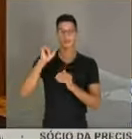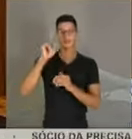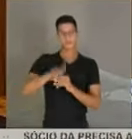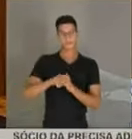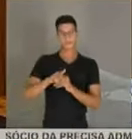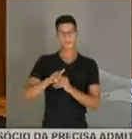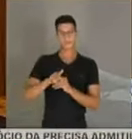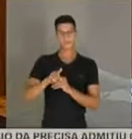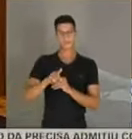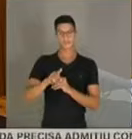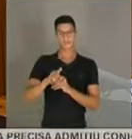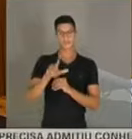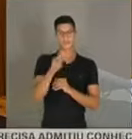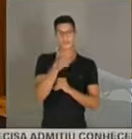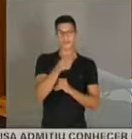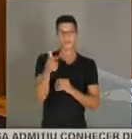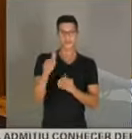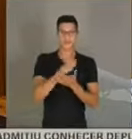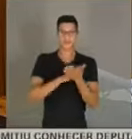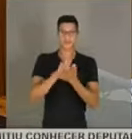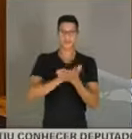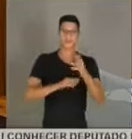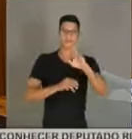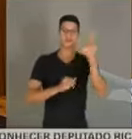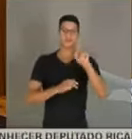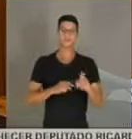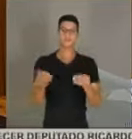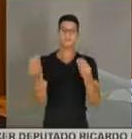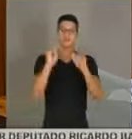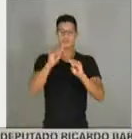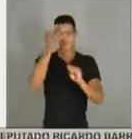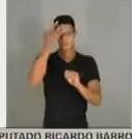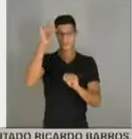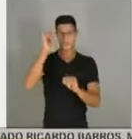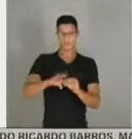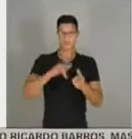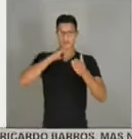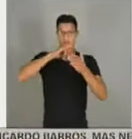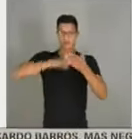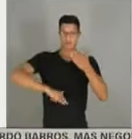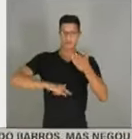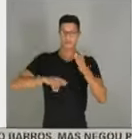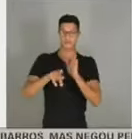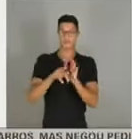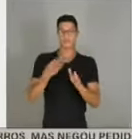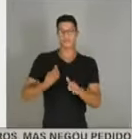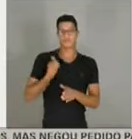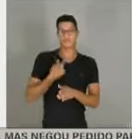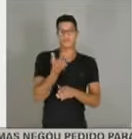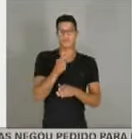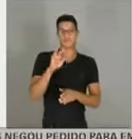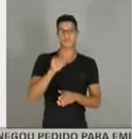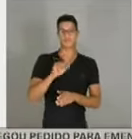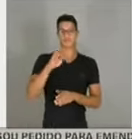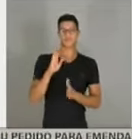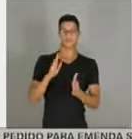a Invixia não tinha nenhuma razão de colocar e nem sabia, que é a declaração de inexistência de fato